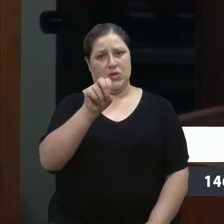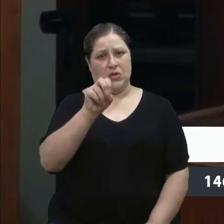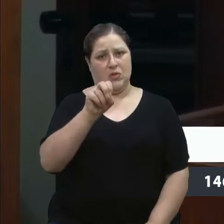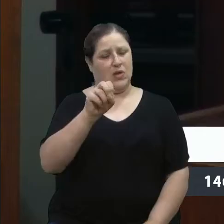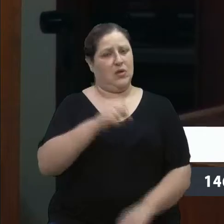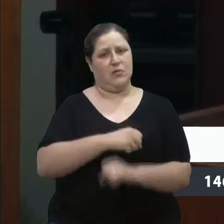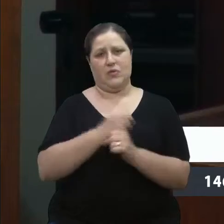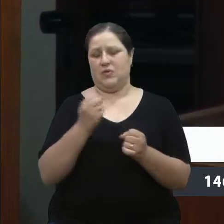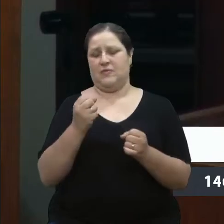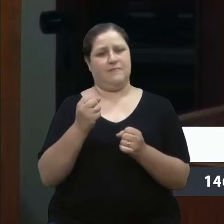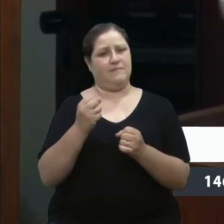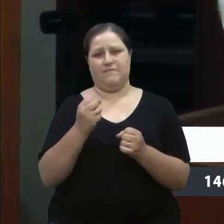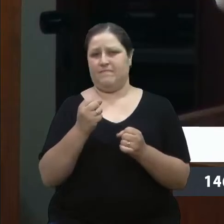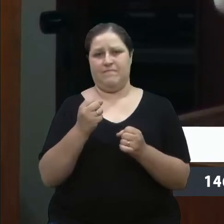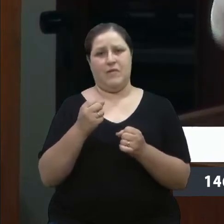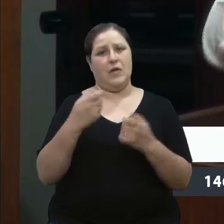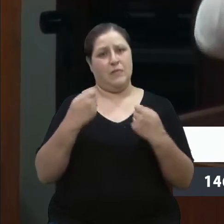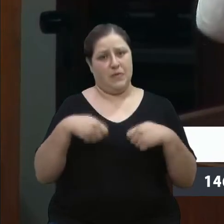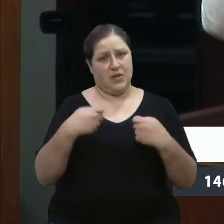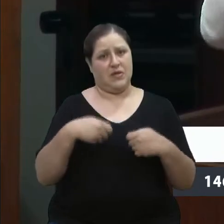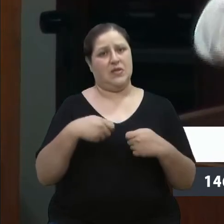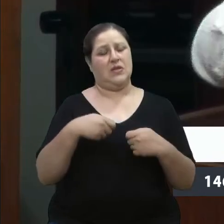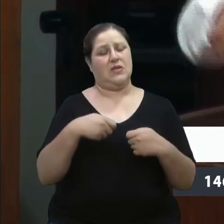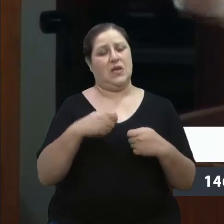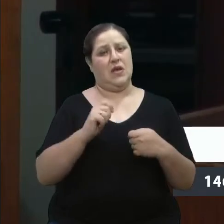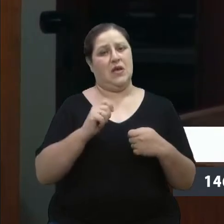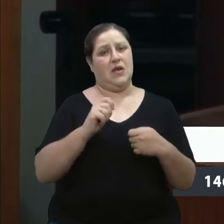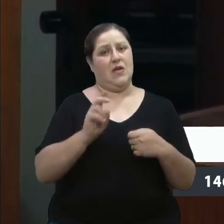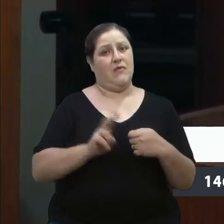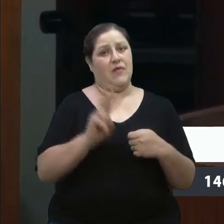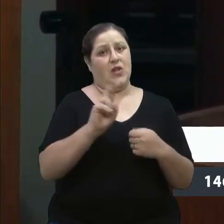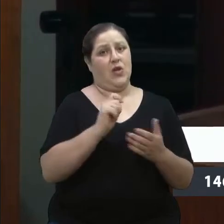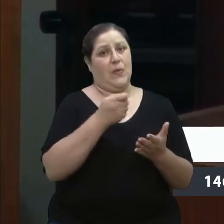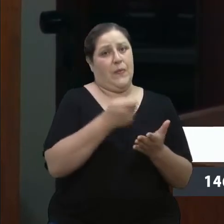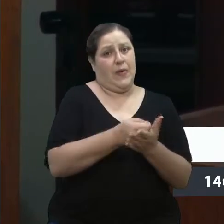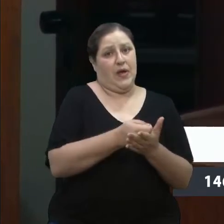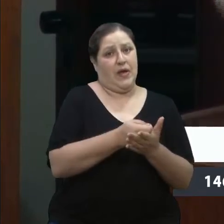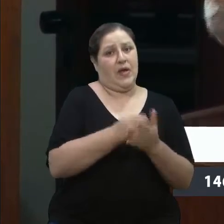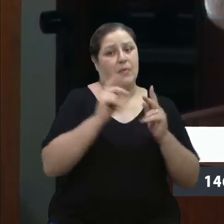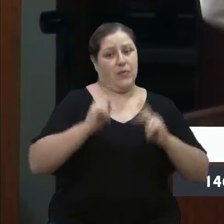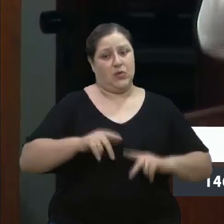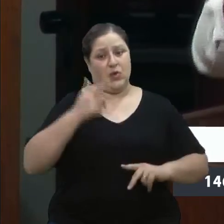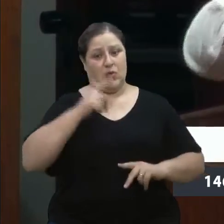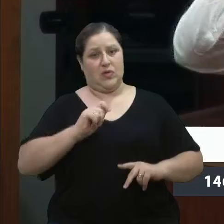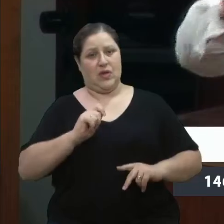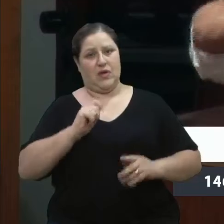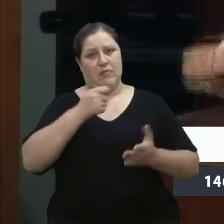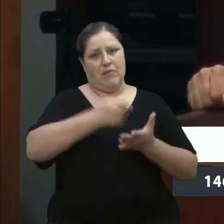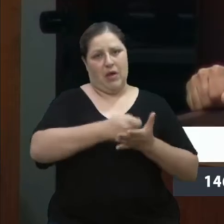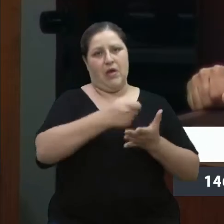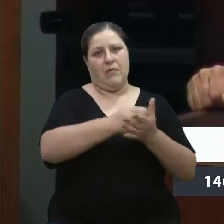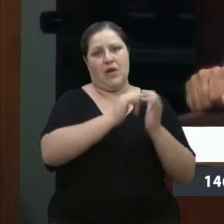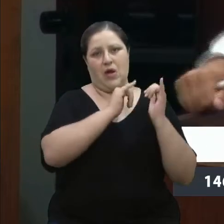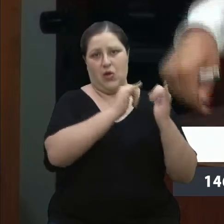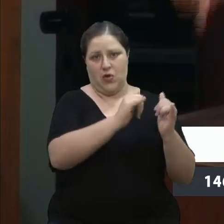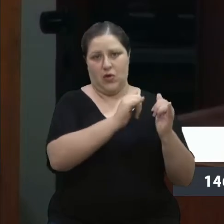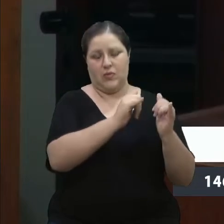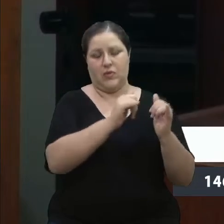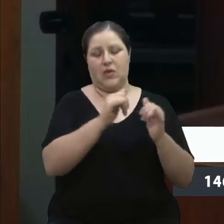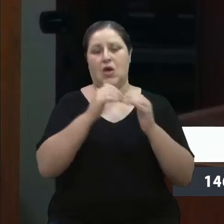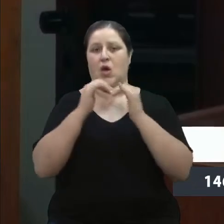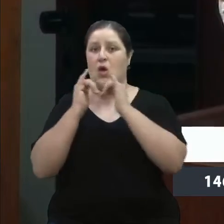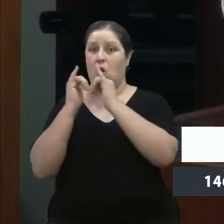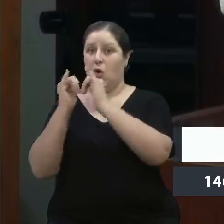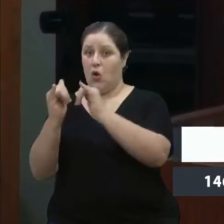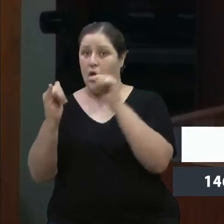nós precisamos de uma tarifa que caiba no bolso das pessoas com o transporte público de qualidade e acessível. É em